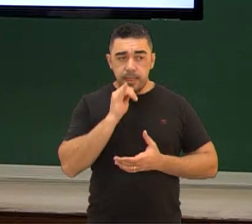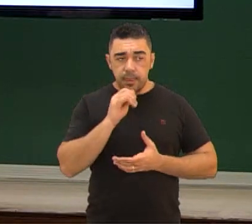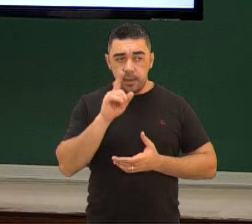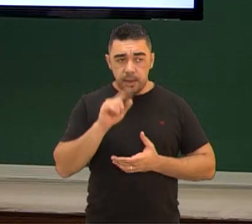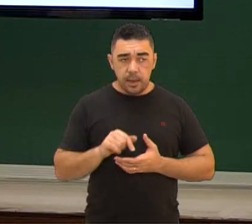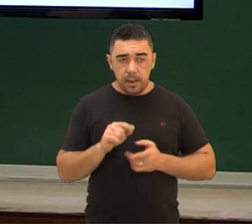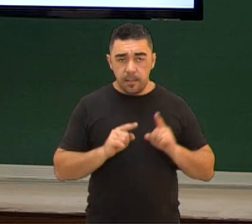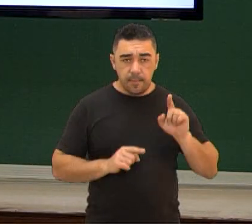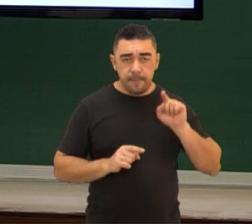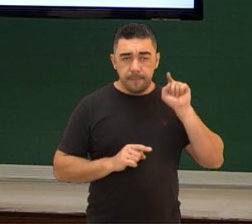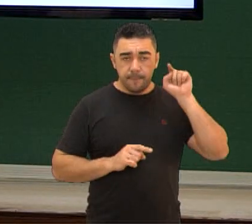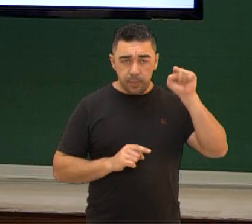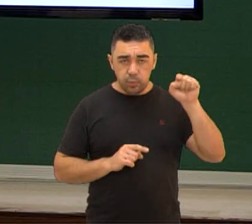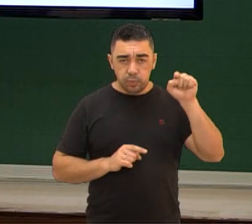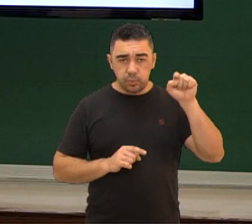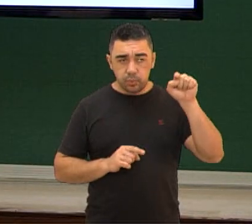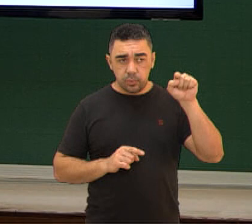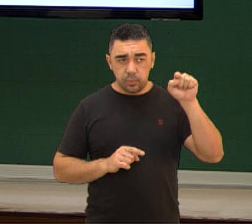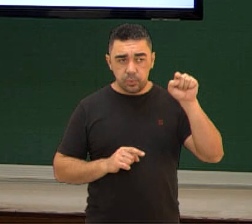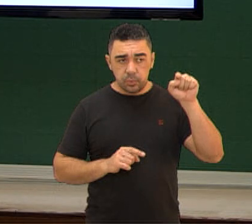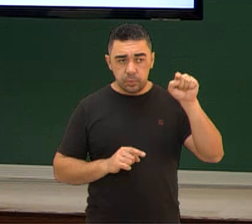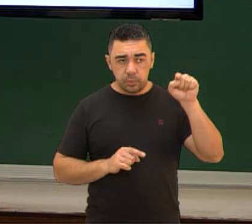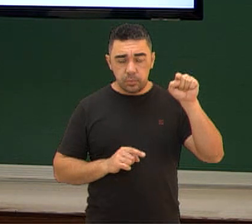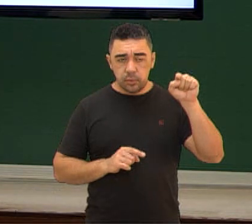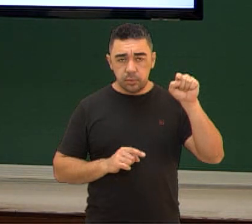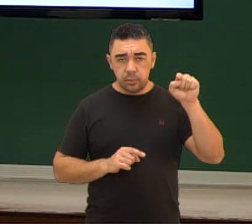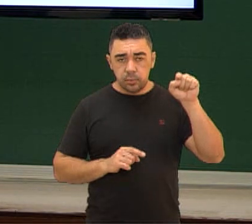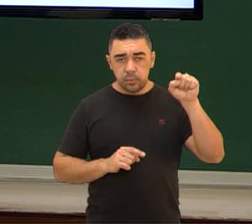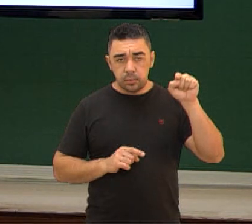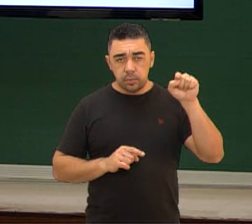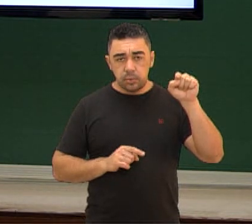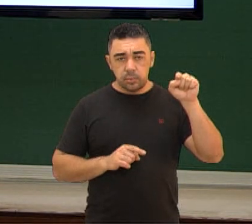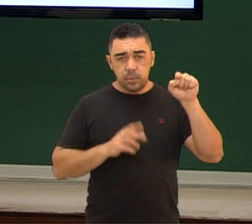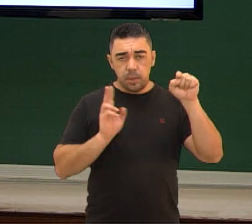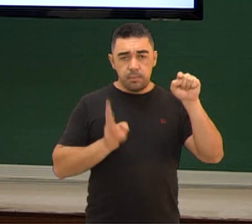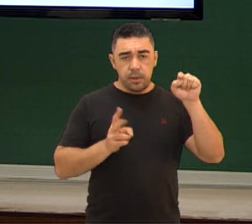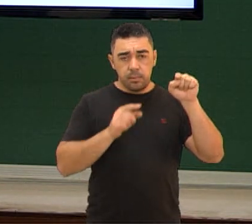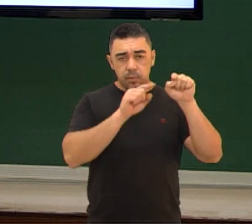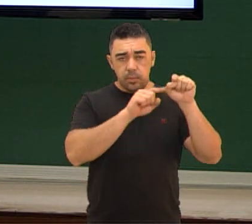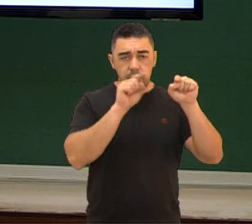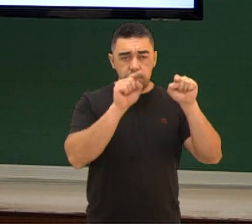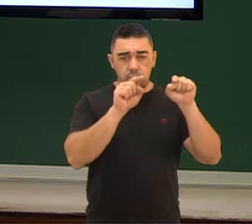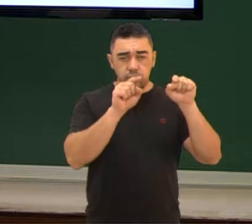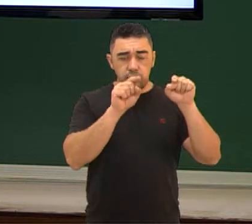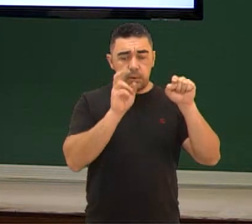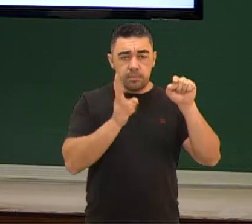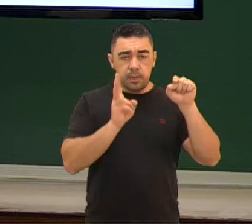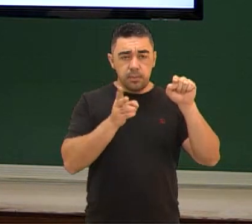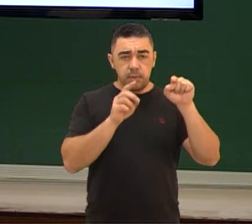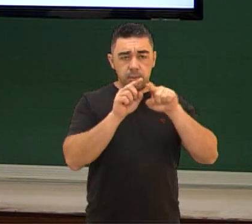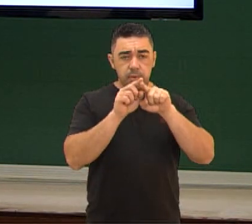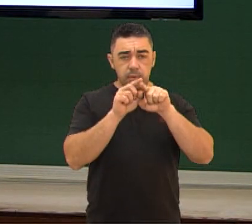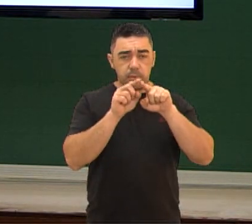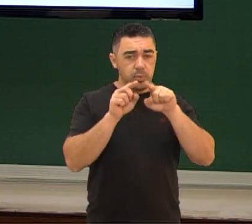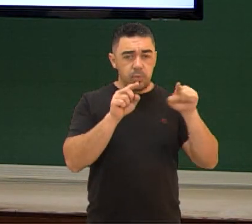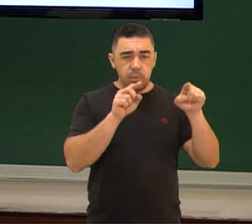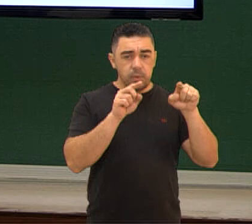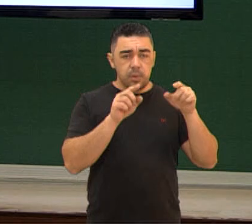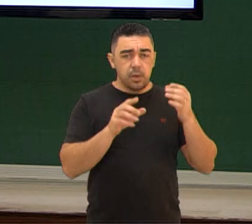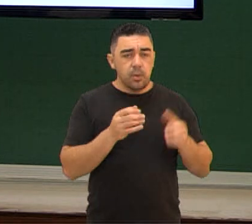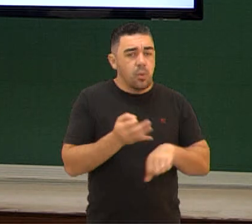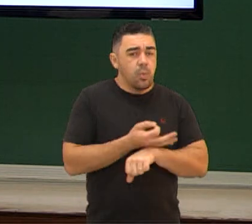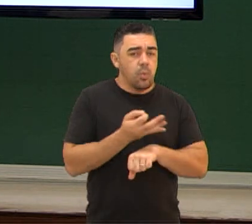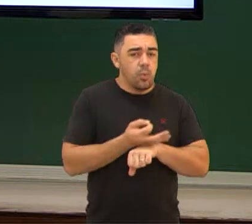aqui é um ponto do circuito, esse ponto, eletricamente, é o mesmo que esse ponto aqui, porque não acumula tensão,